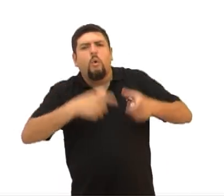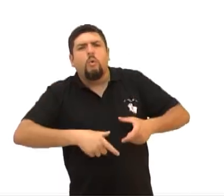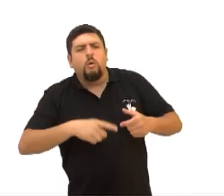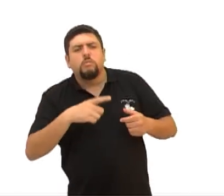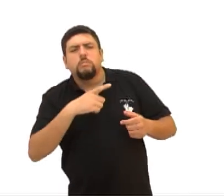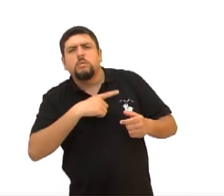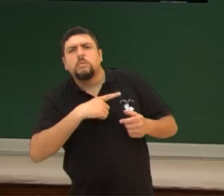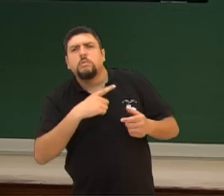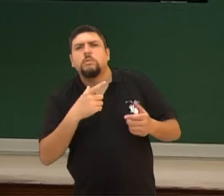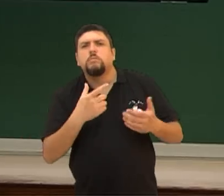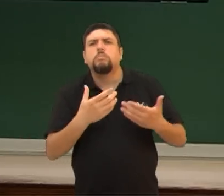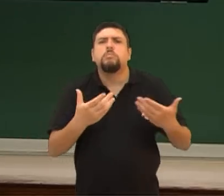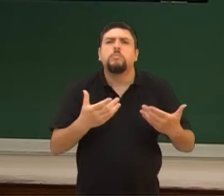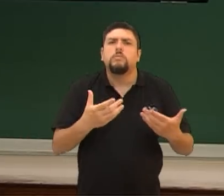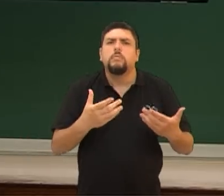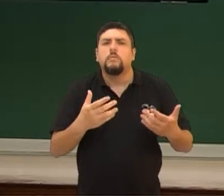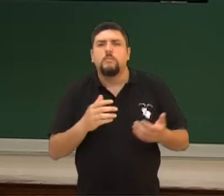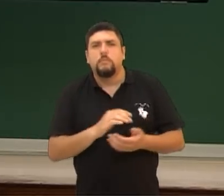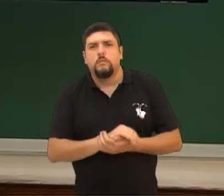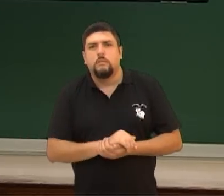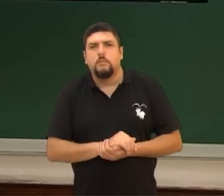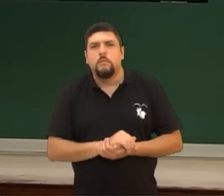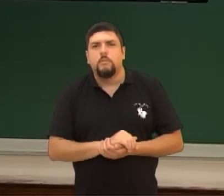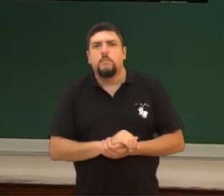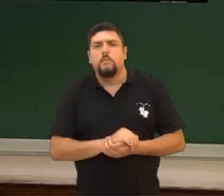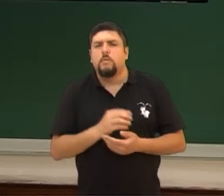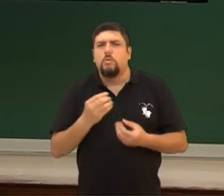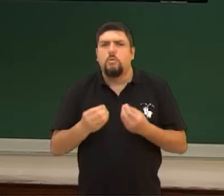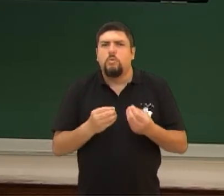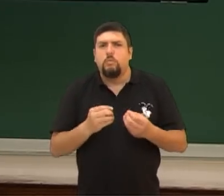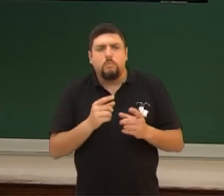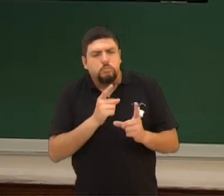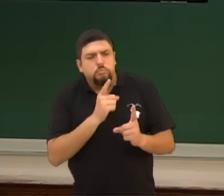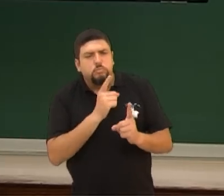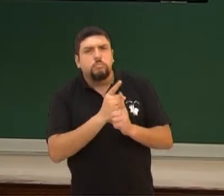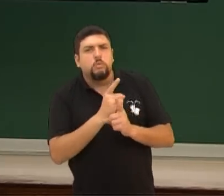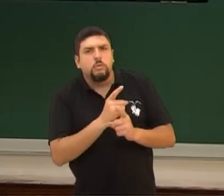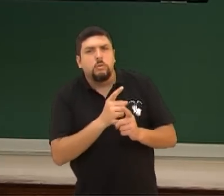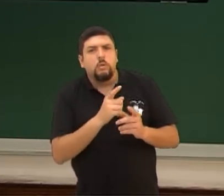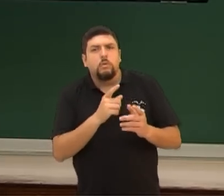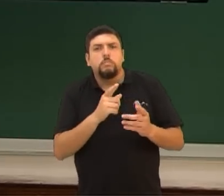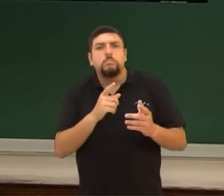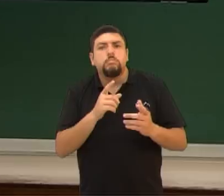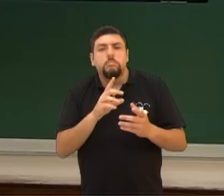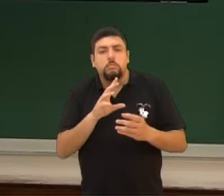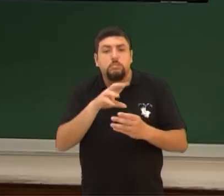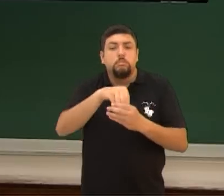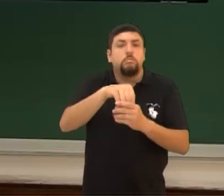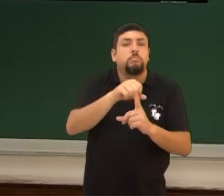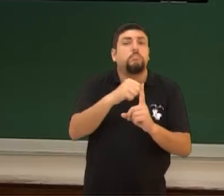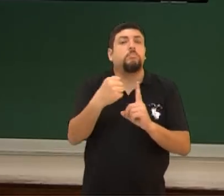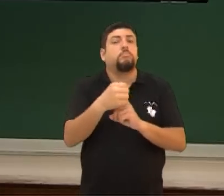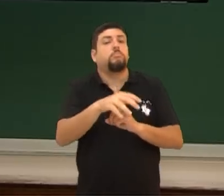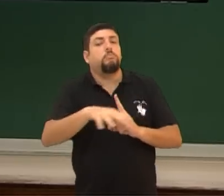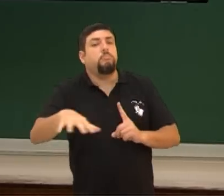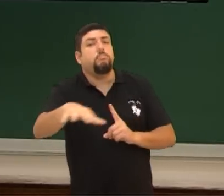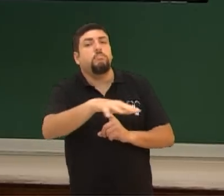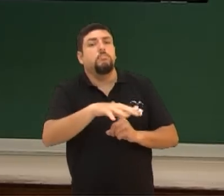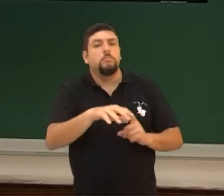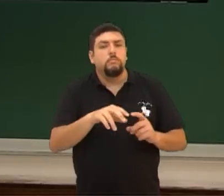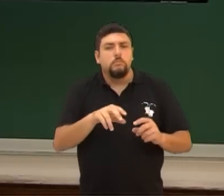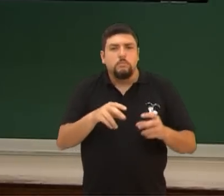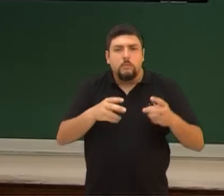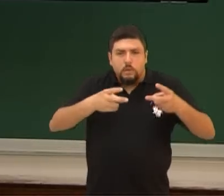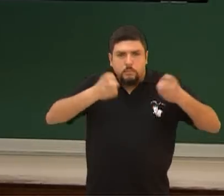a esfera de circulação, professor? Onde nós podemos encontrá-los dentro da nossa sociedade, certo? Em que